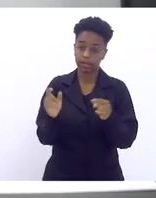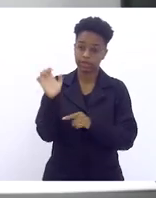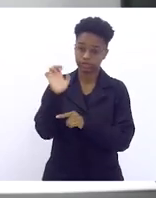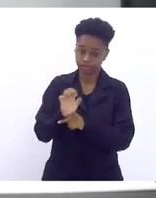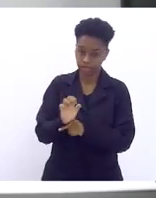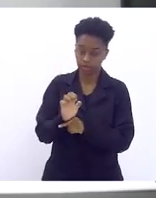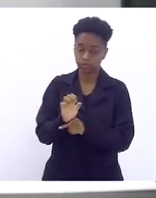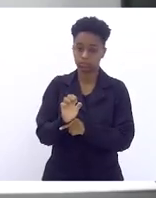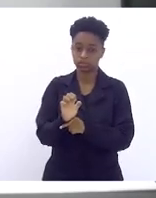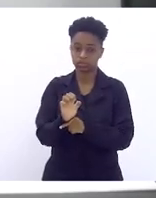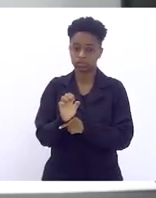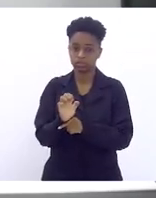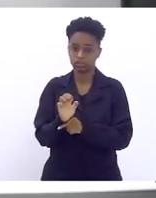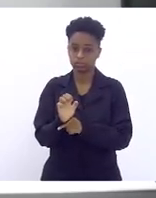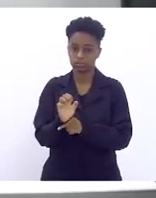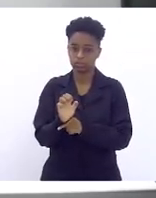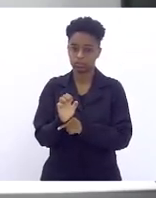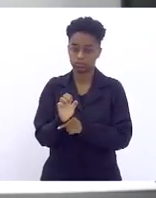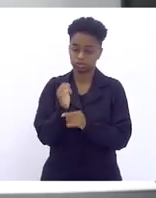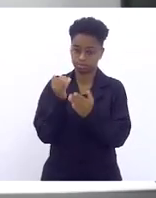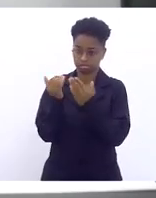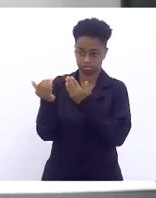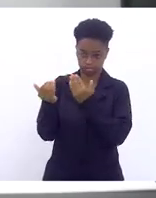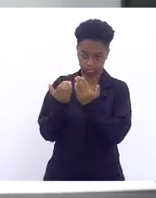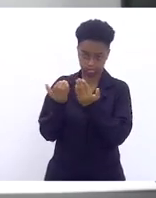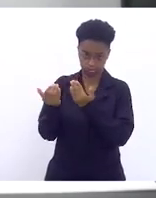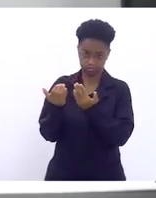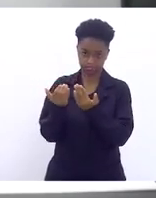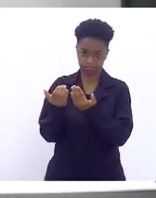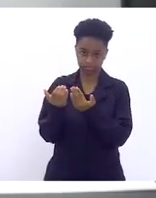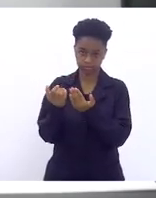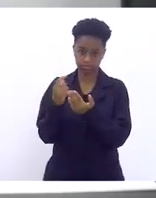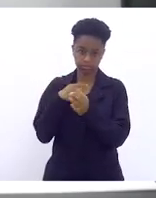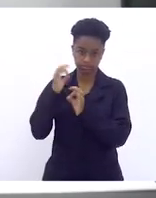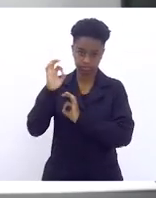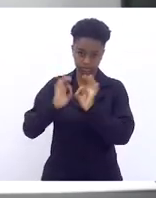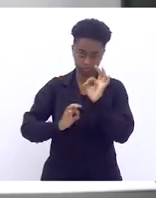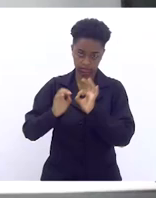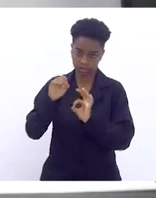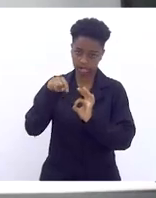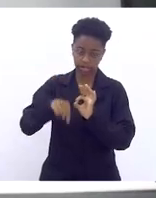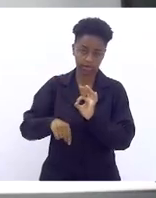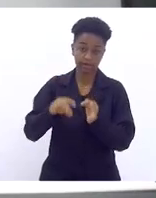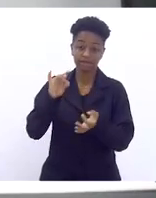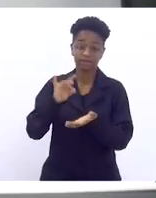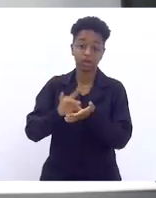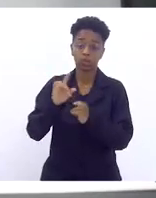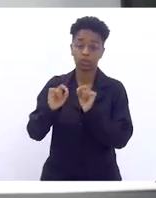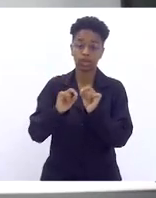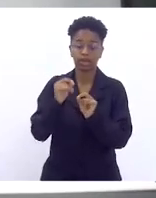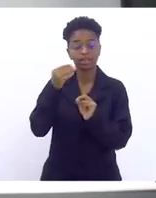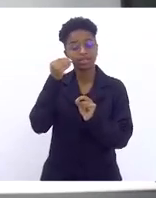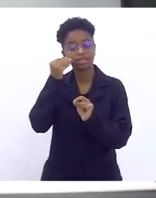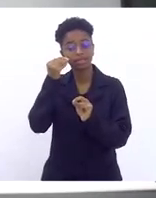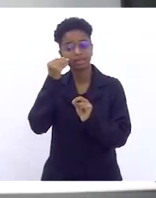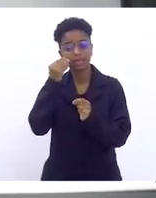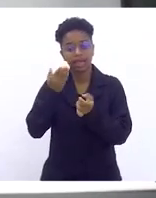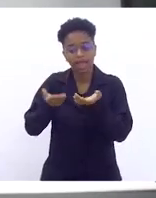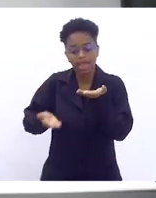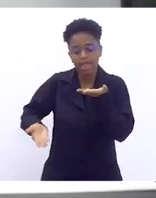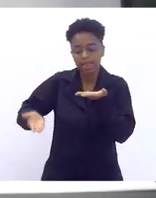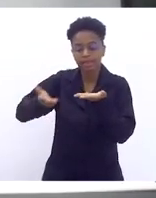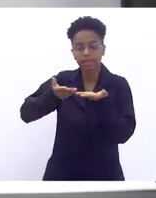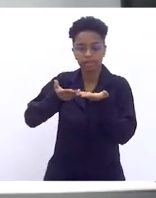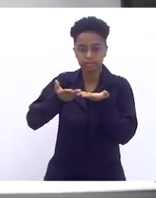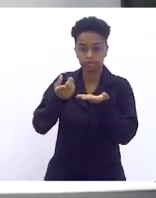fazendo uma analogia esse plano aqui é na verdade é para trazer o equilíbrio entre